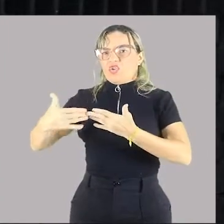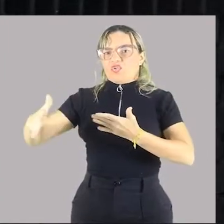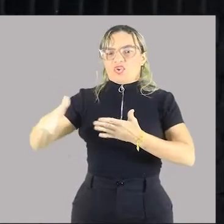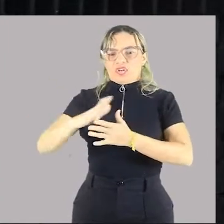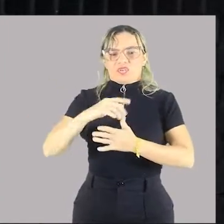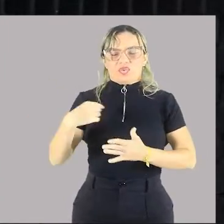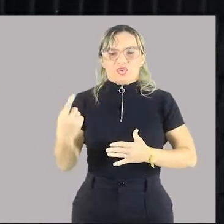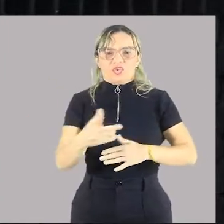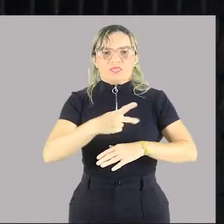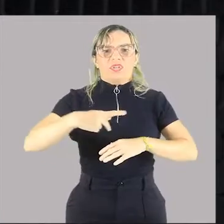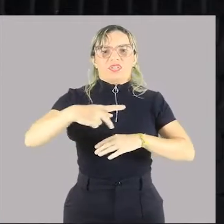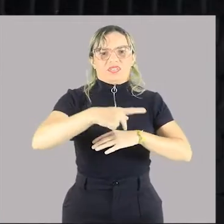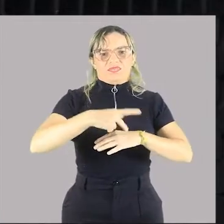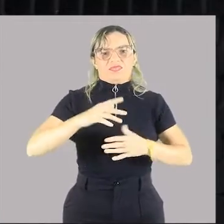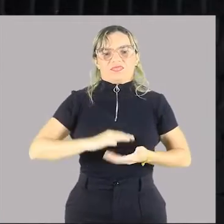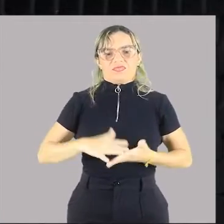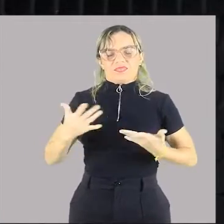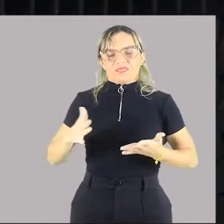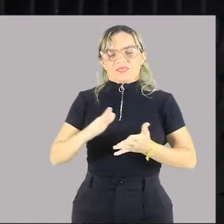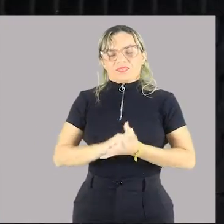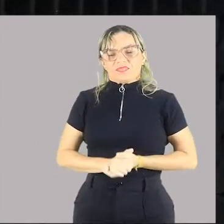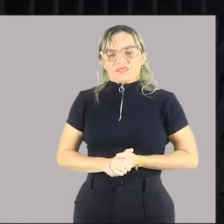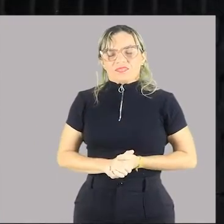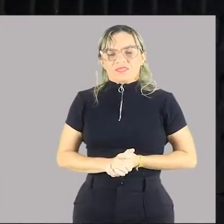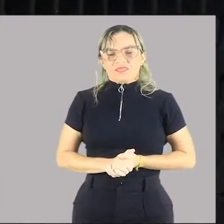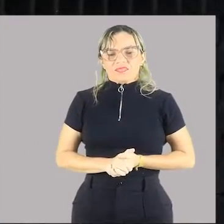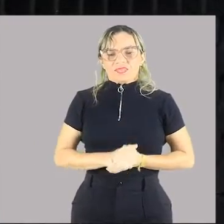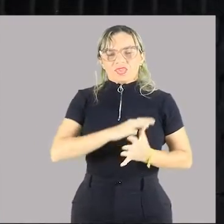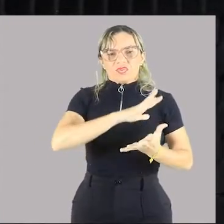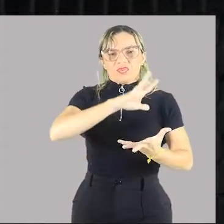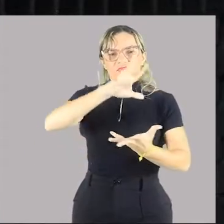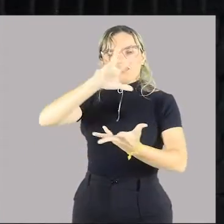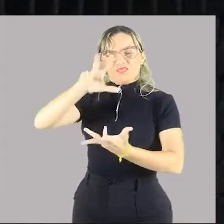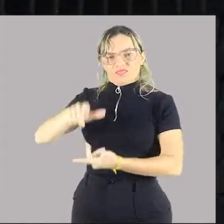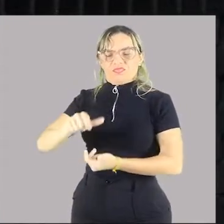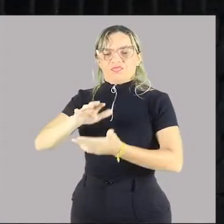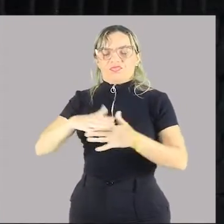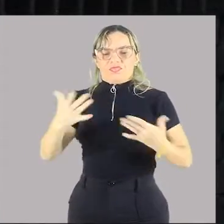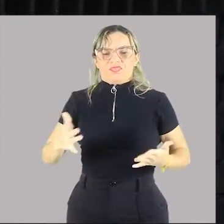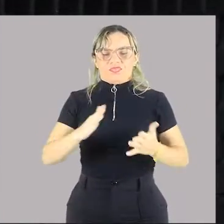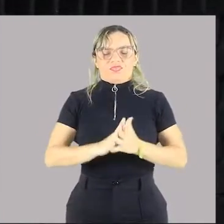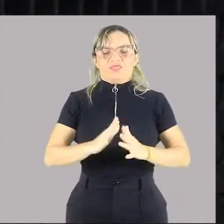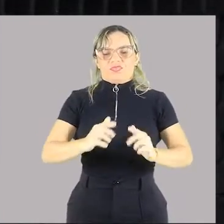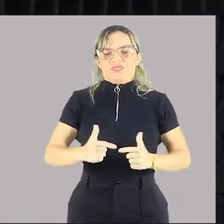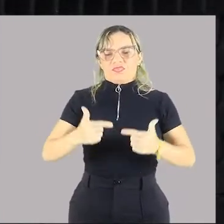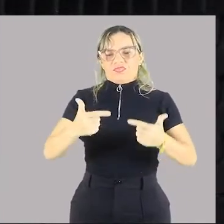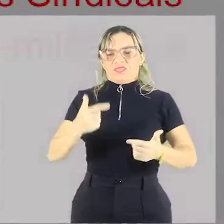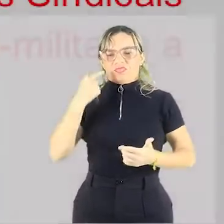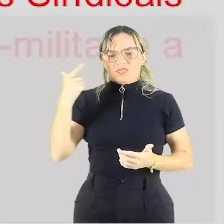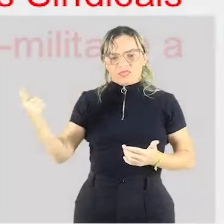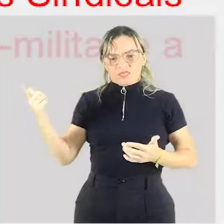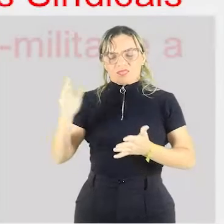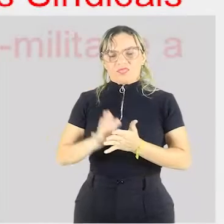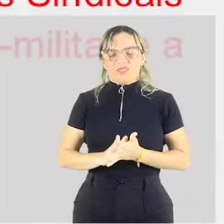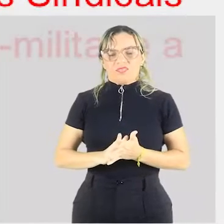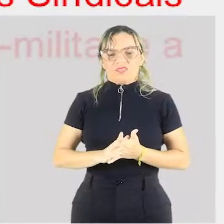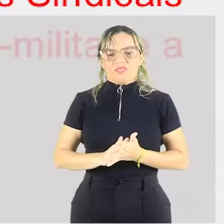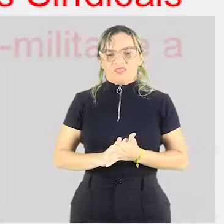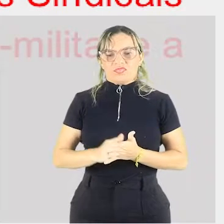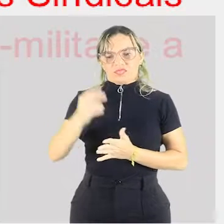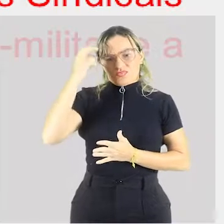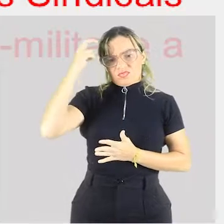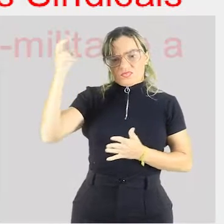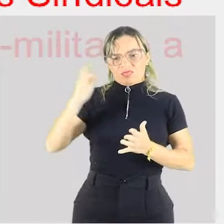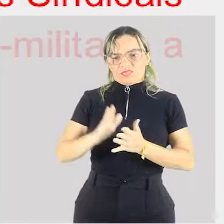internacional. É preciso observar, na verdade, a luta de Nabuco. Outra coisa,